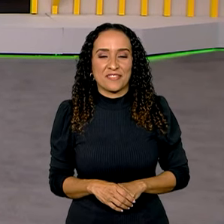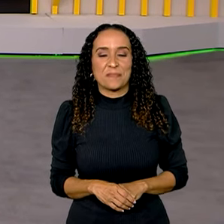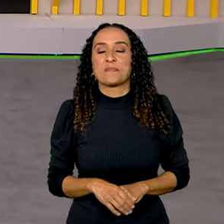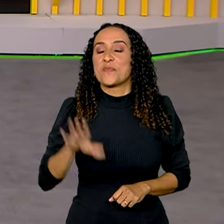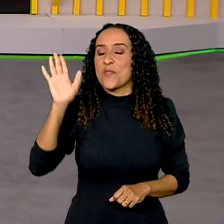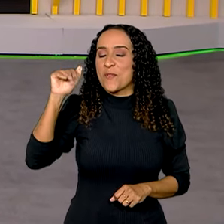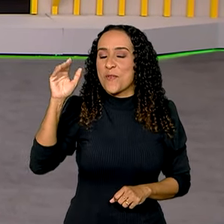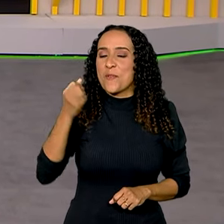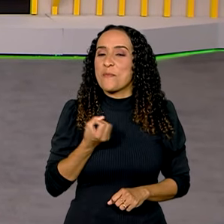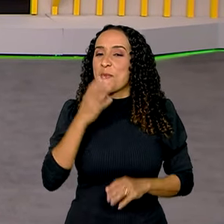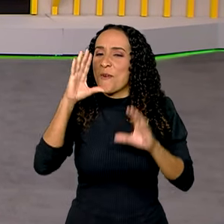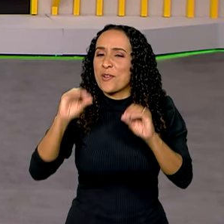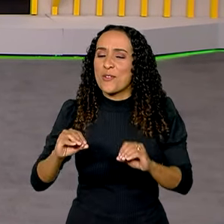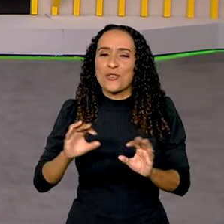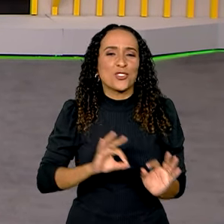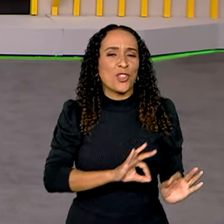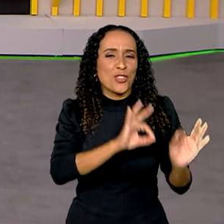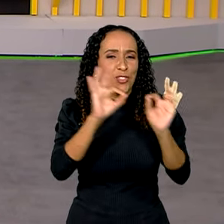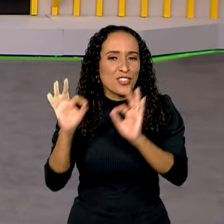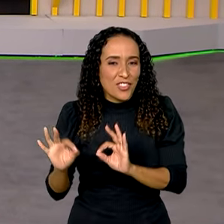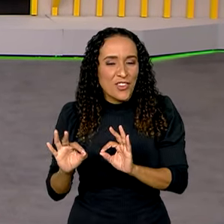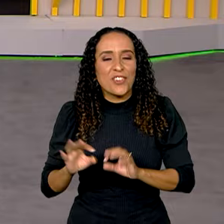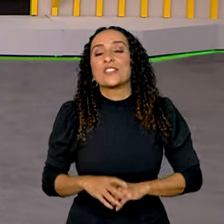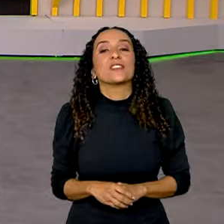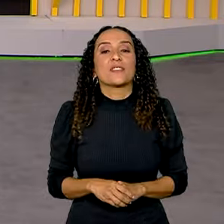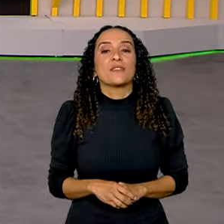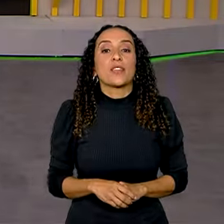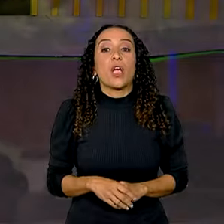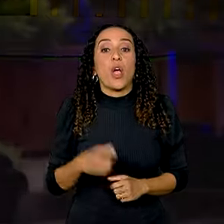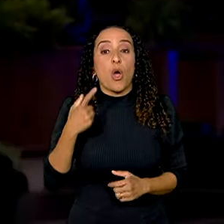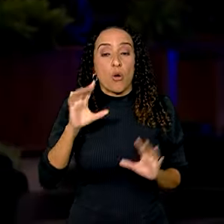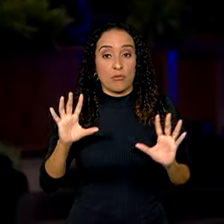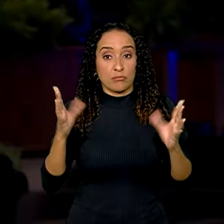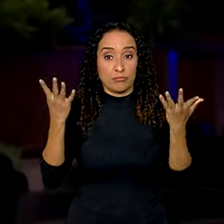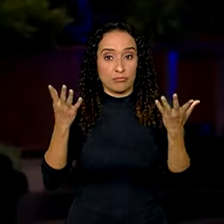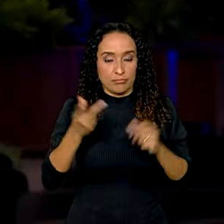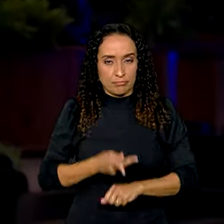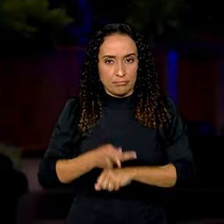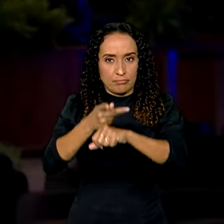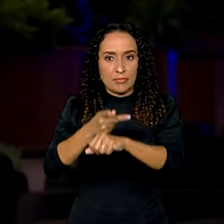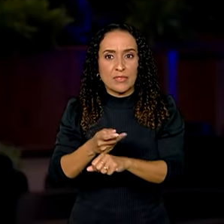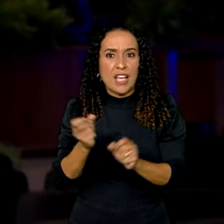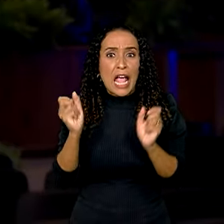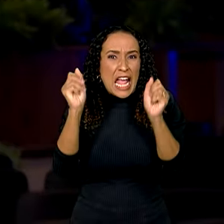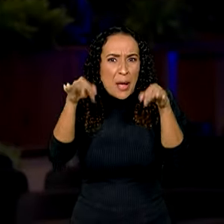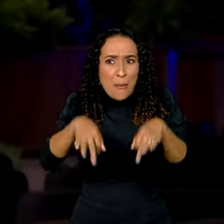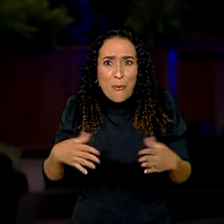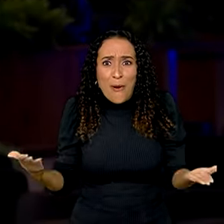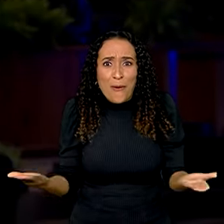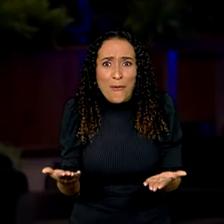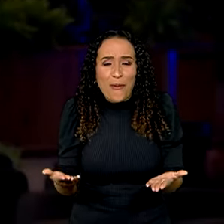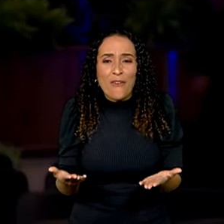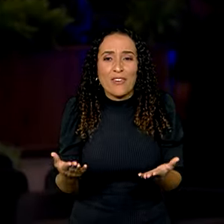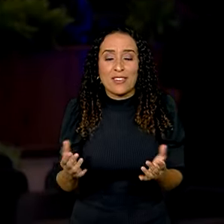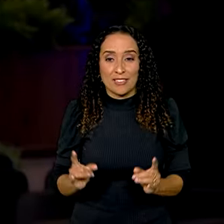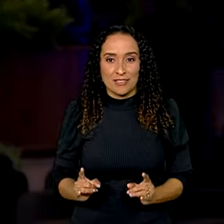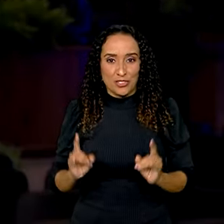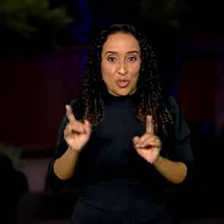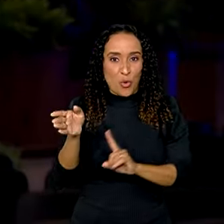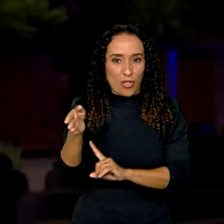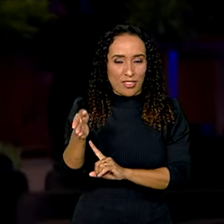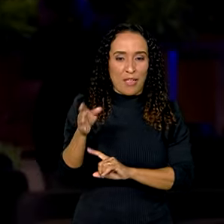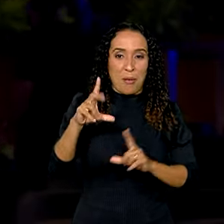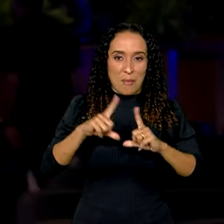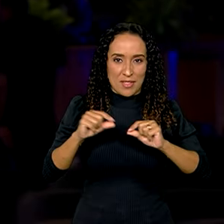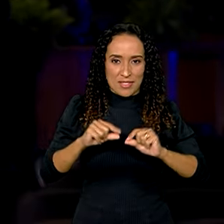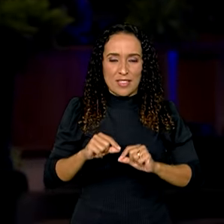Oi, Carol, boa noite. Uma boa noite a todos que nos assistem. Olha, o evento de premiação acabou agora há pouco aqui no Royal Tulip, em Brasília.